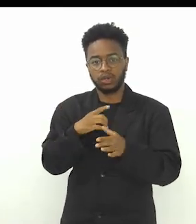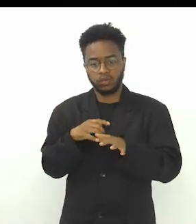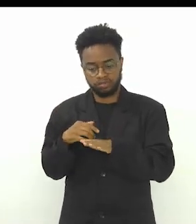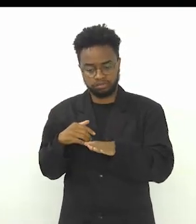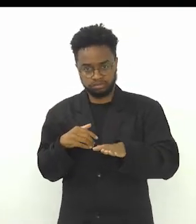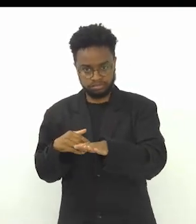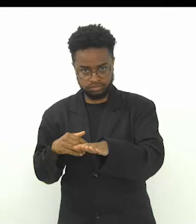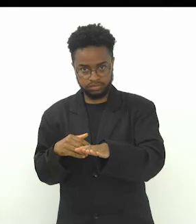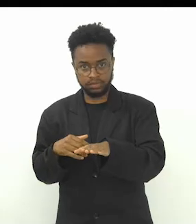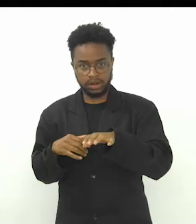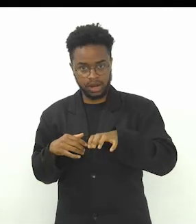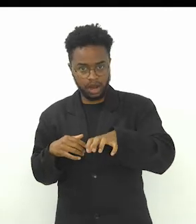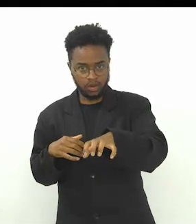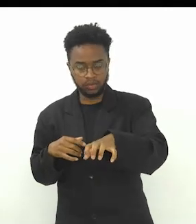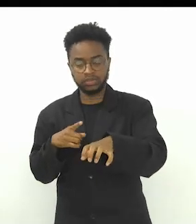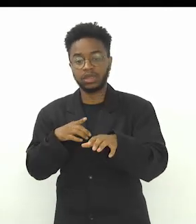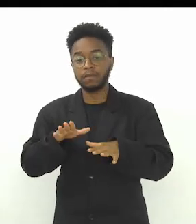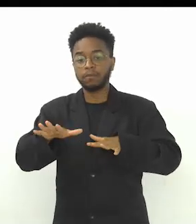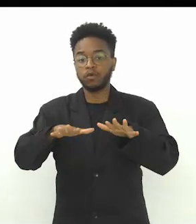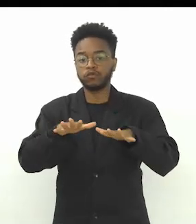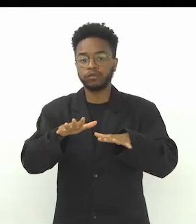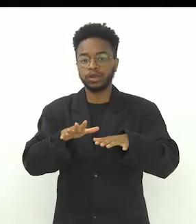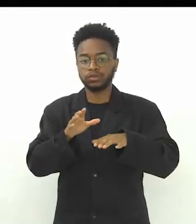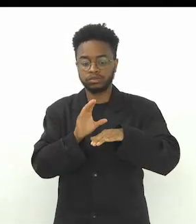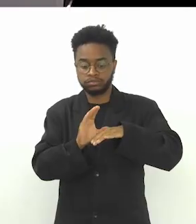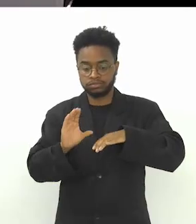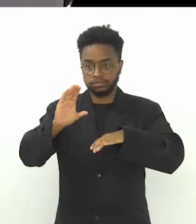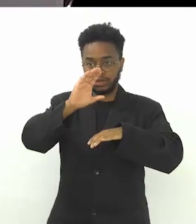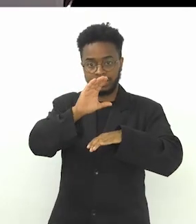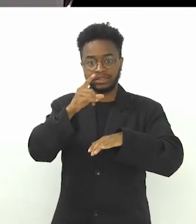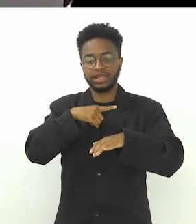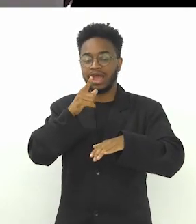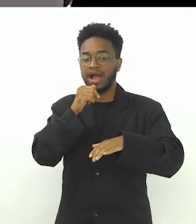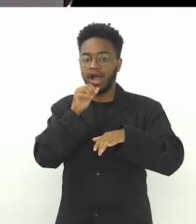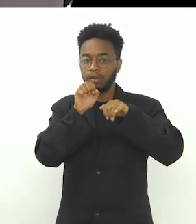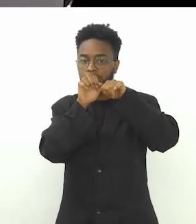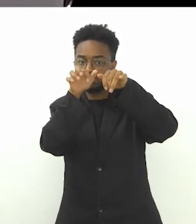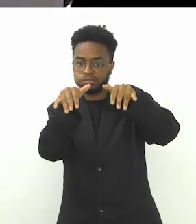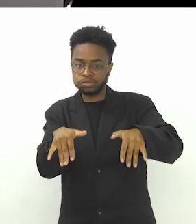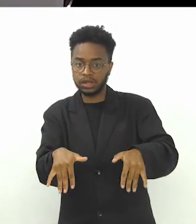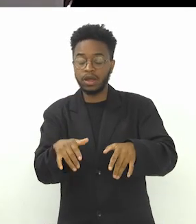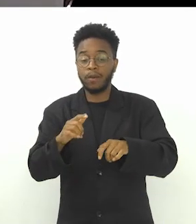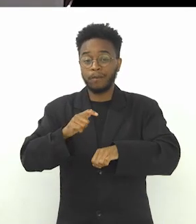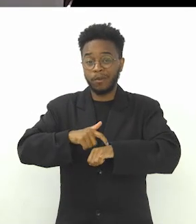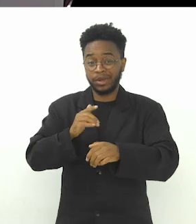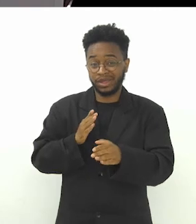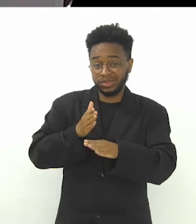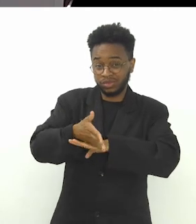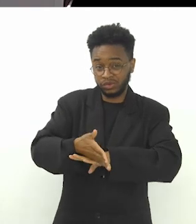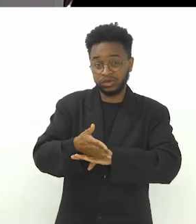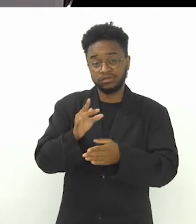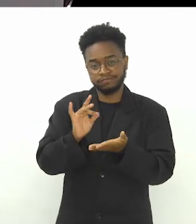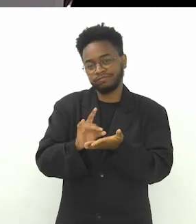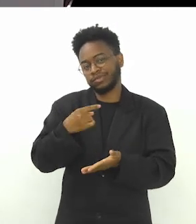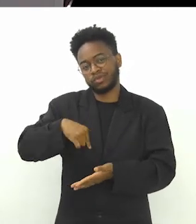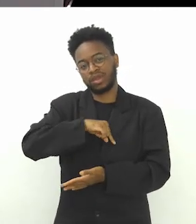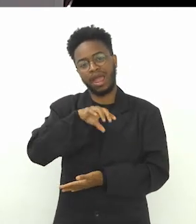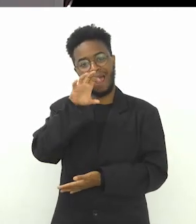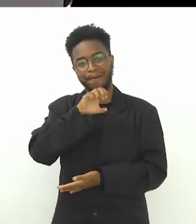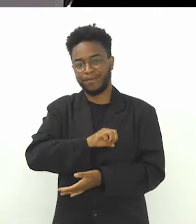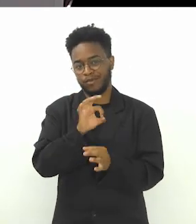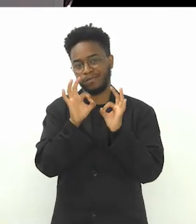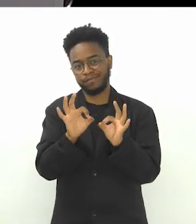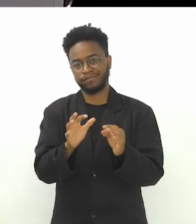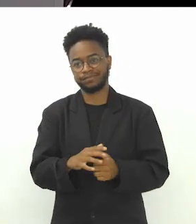carro alegórico. Ele tinha esse movimento em cima, tinha essa água. Quando ele entrou, eu confesso também que era um dos nossos xodóis lá